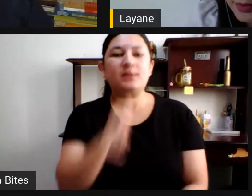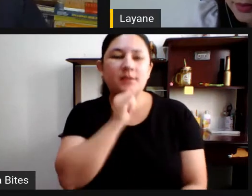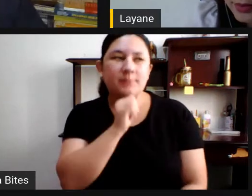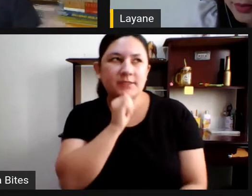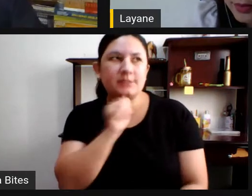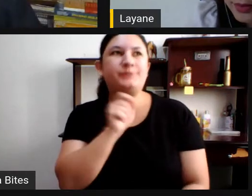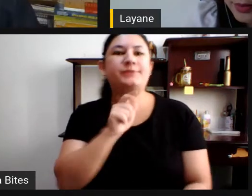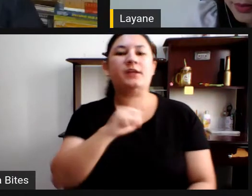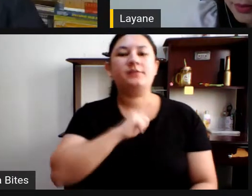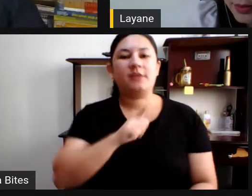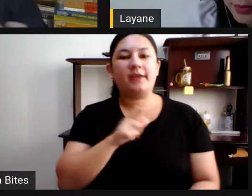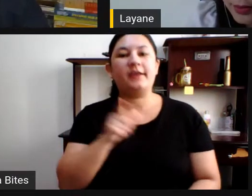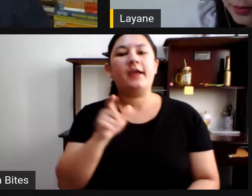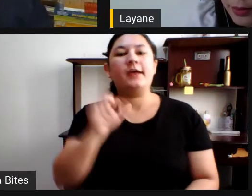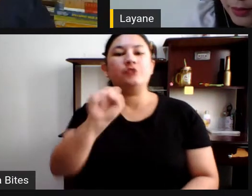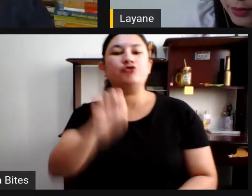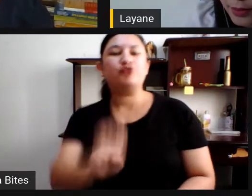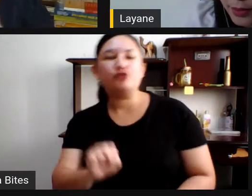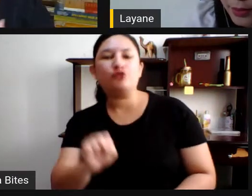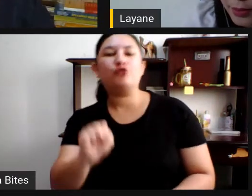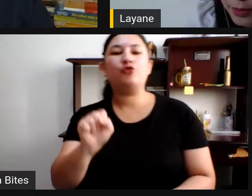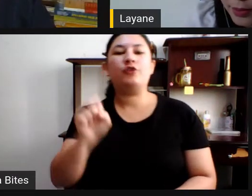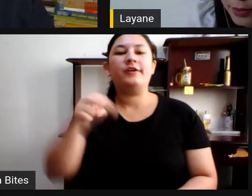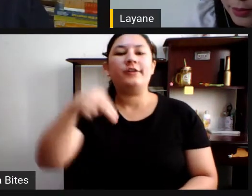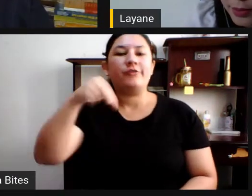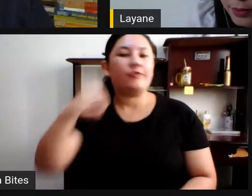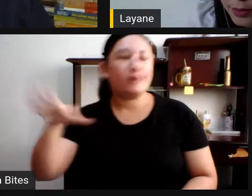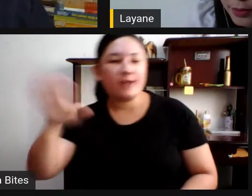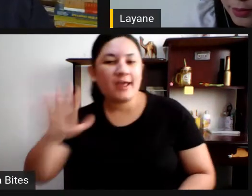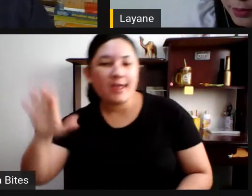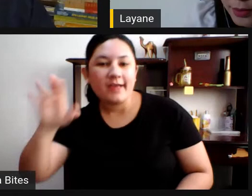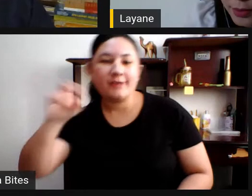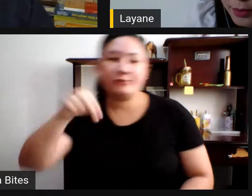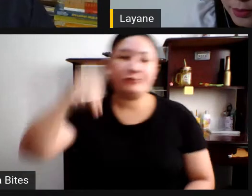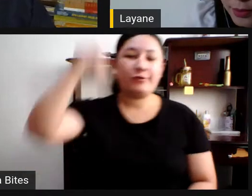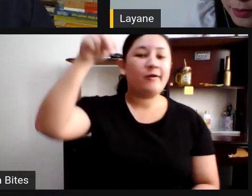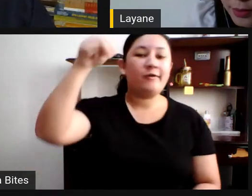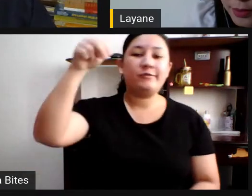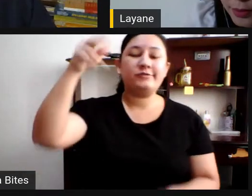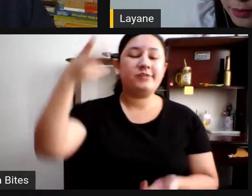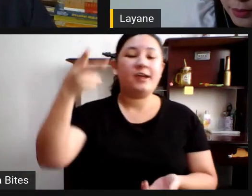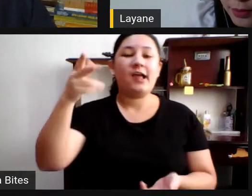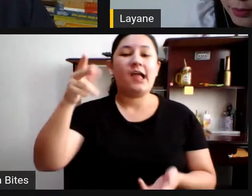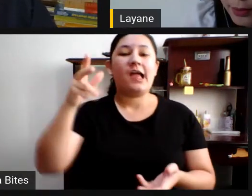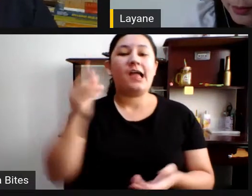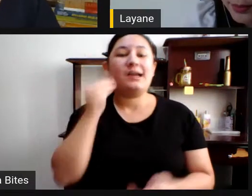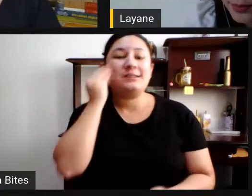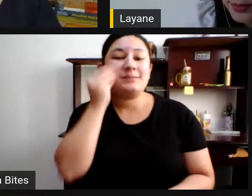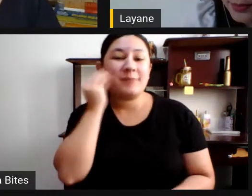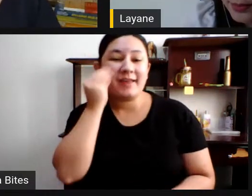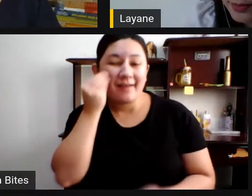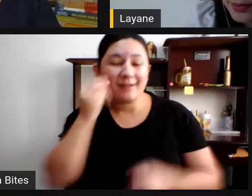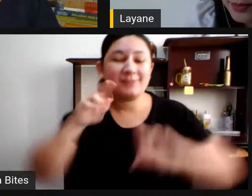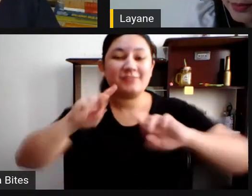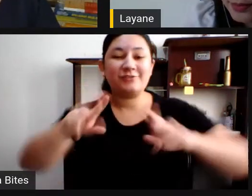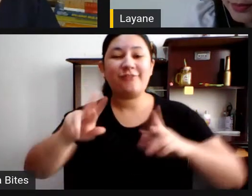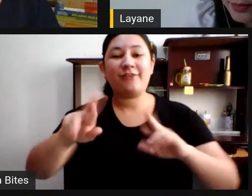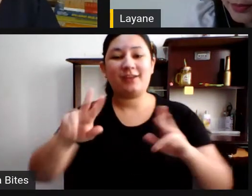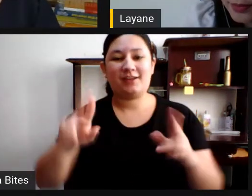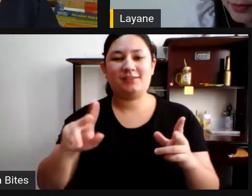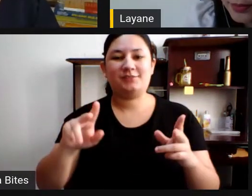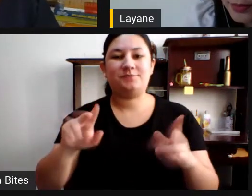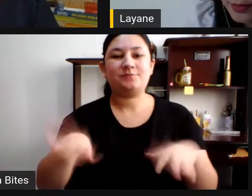sul ao nordeste ao norte em que você tem experiências históricas diferentes e que faz portanto com que